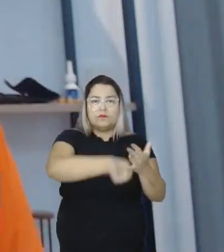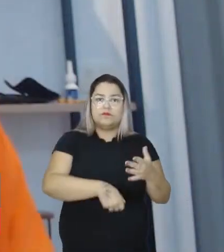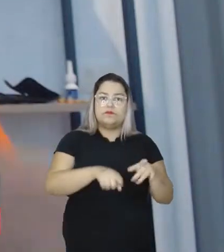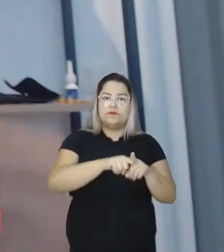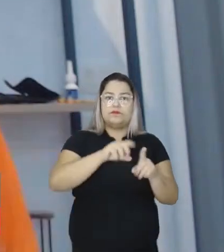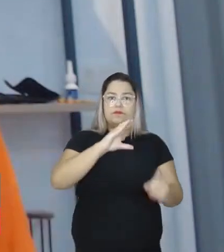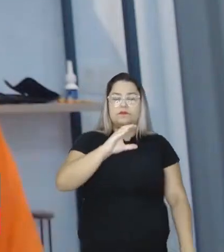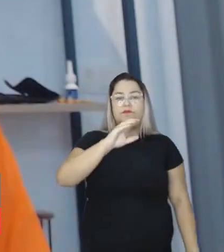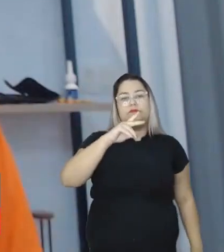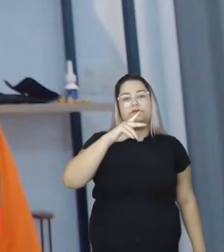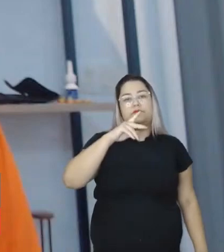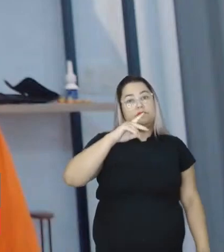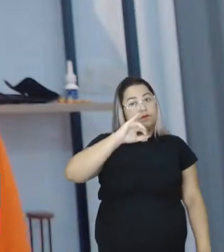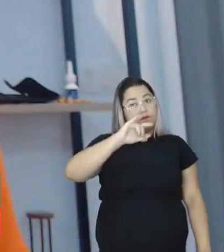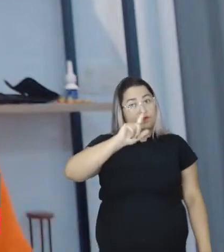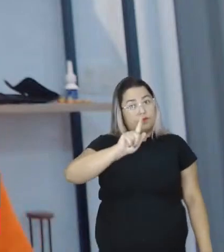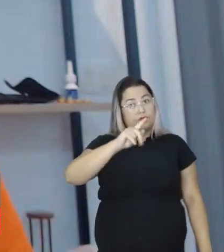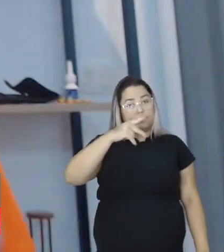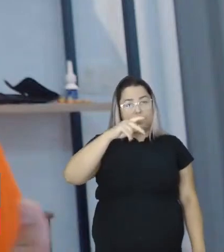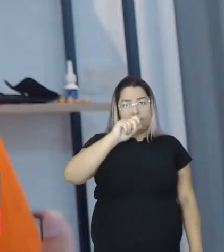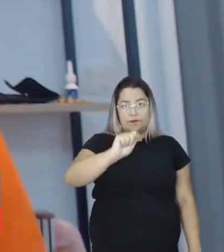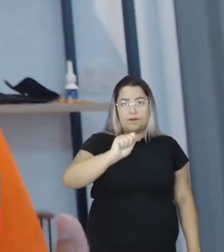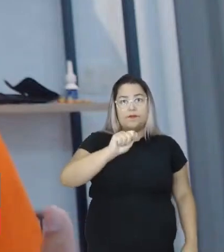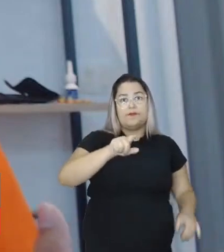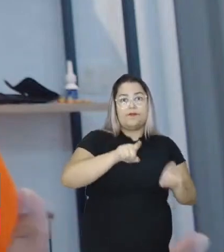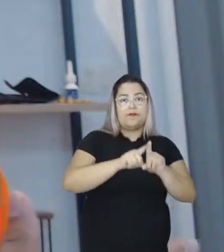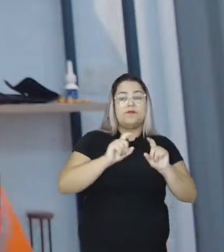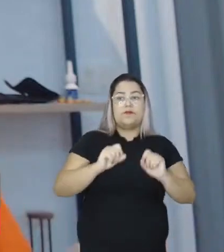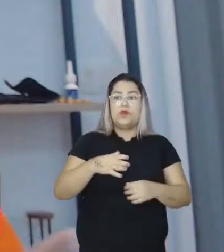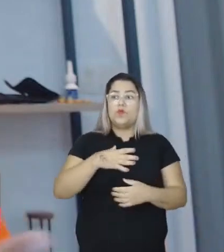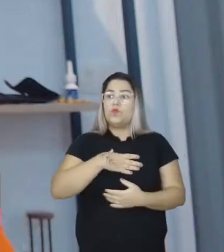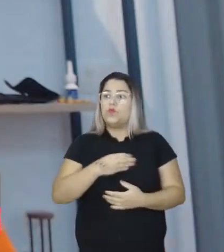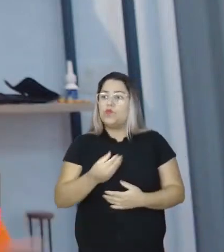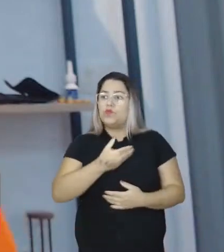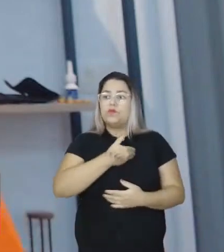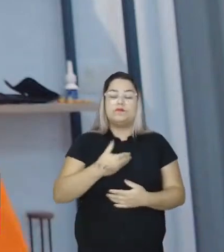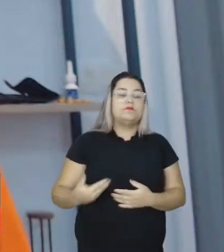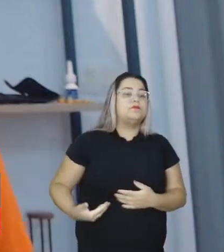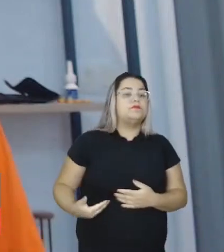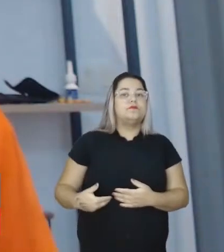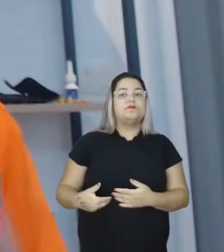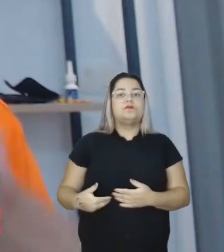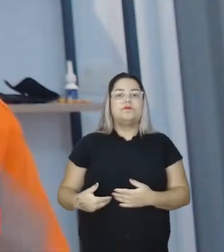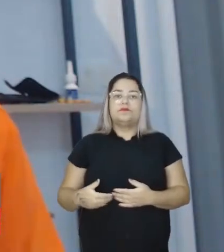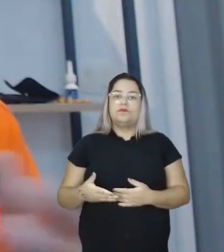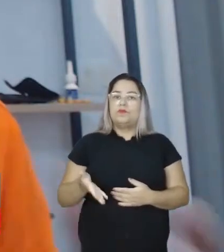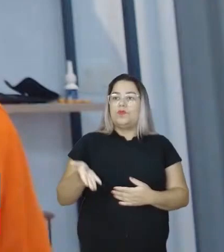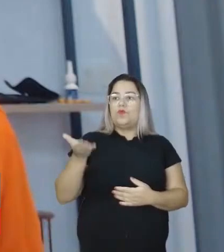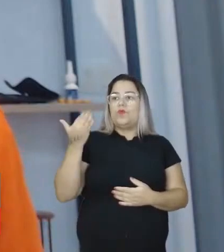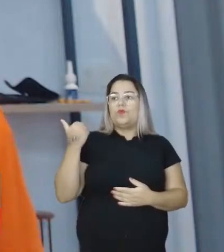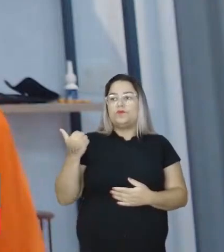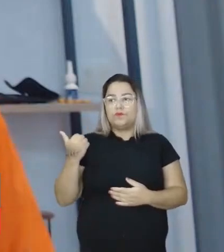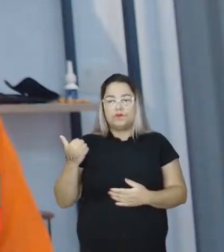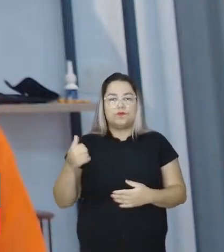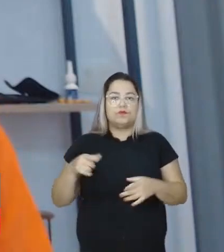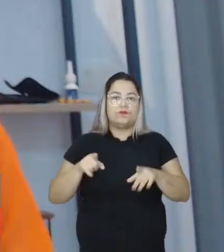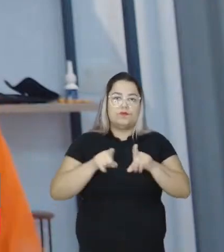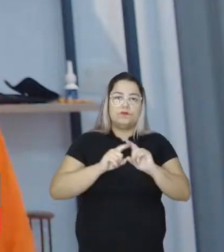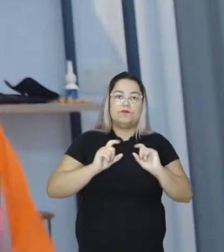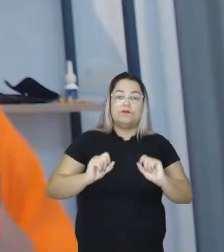ela seja revogada finalmente. Ela é ainda um filho do governo anterior. Nós tivemos, durante a comissão